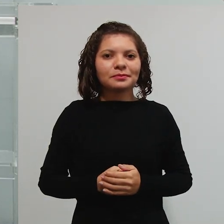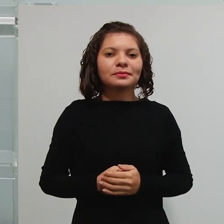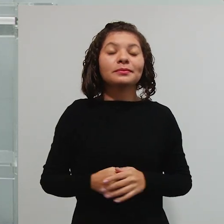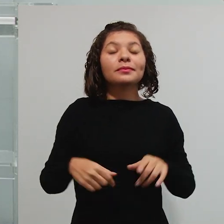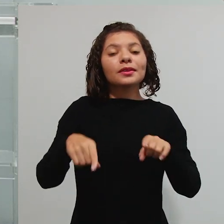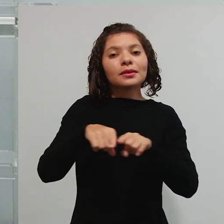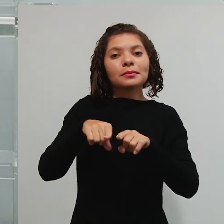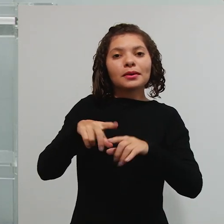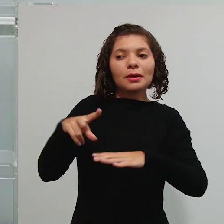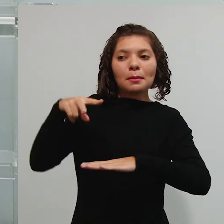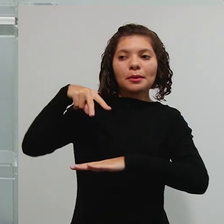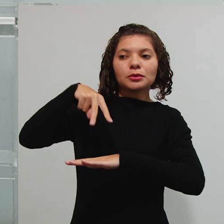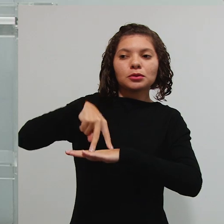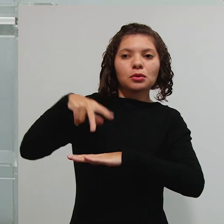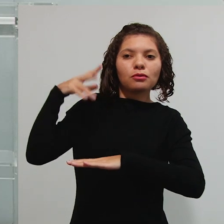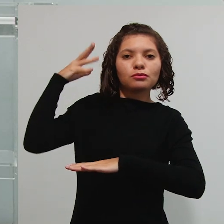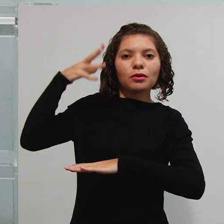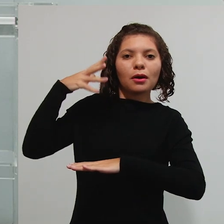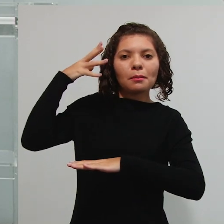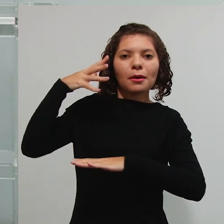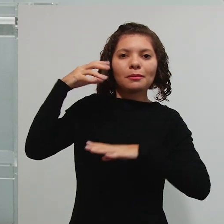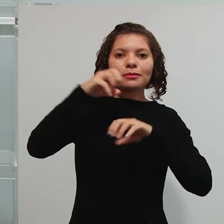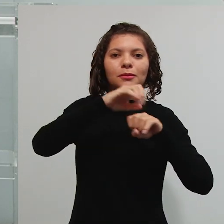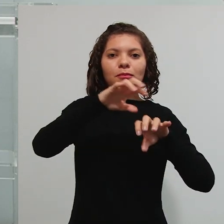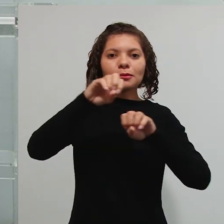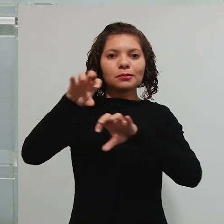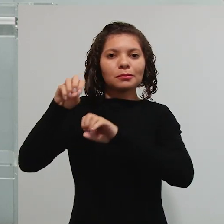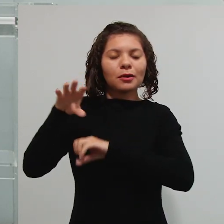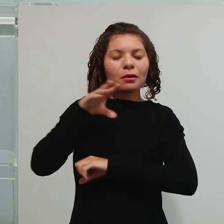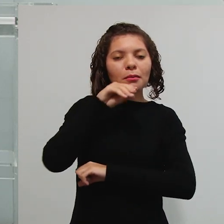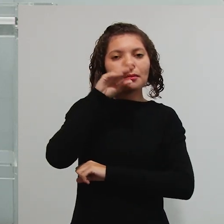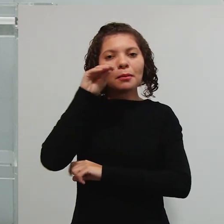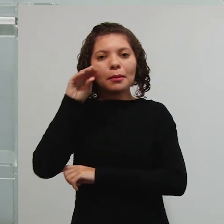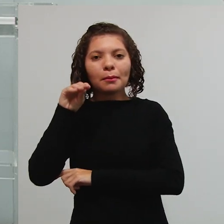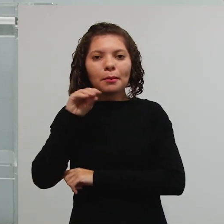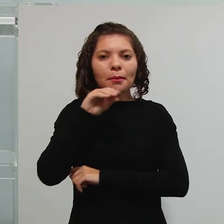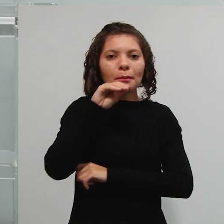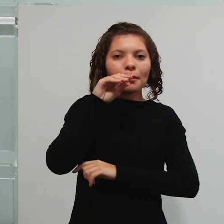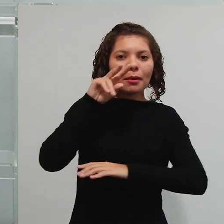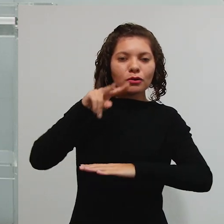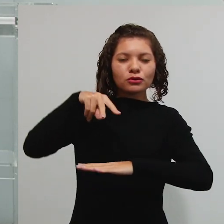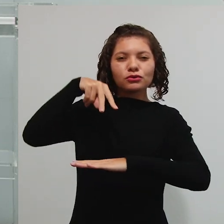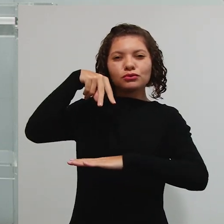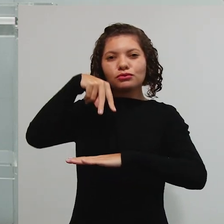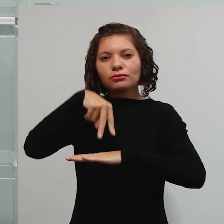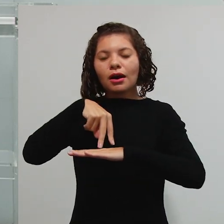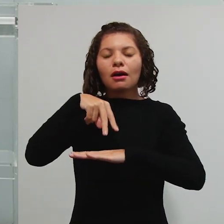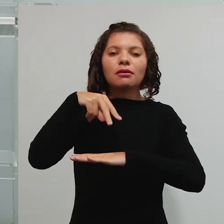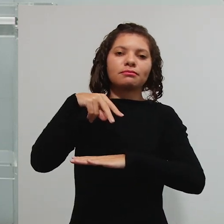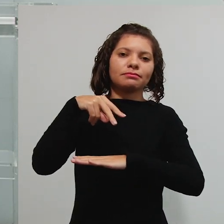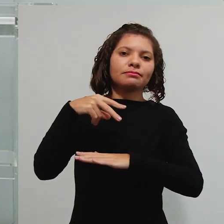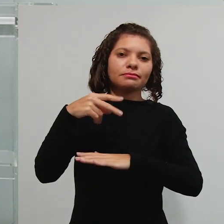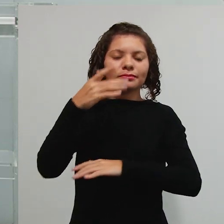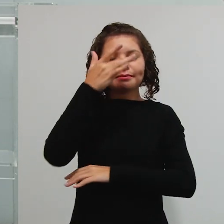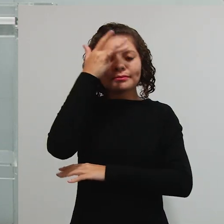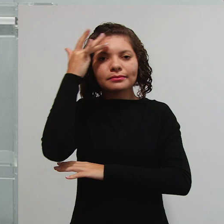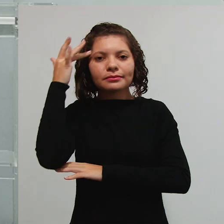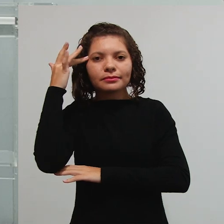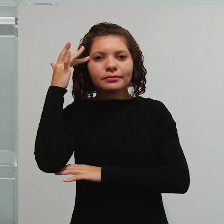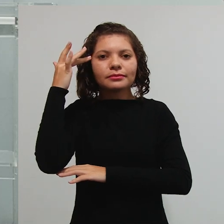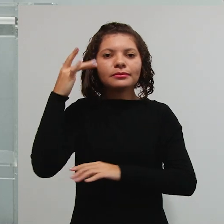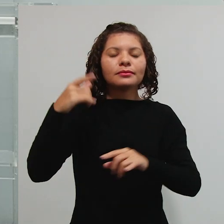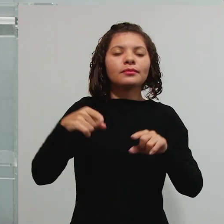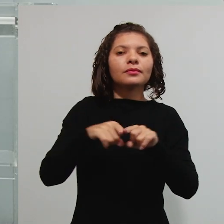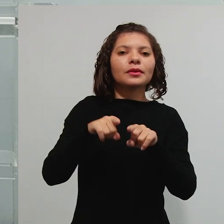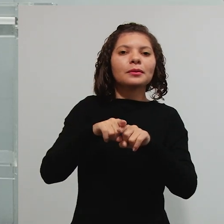Que é a pessoa que fala ao púlpito, está direcionando, é uma vista de cima, geralmente, não? Essa